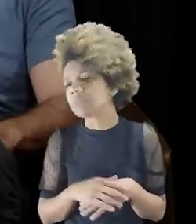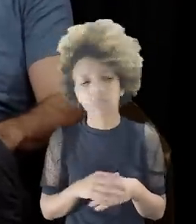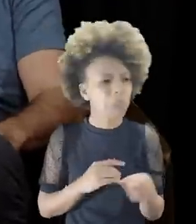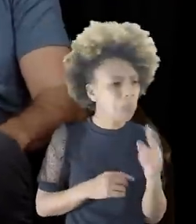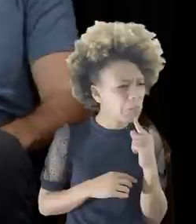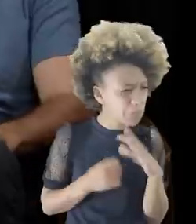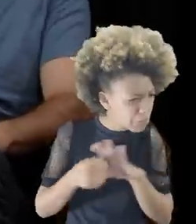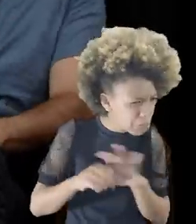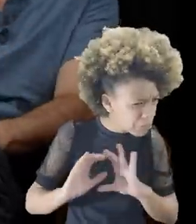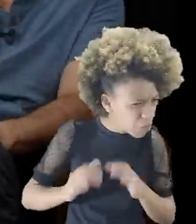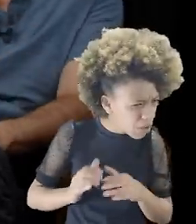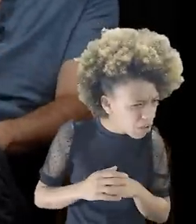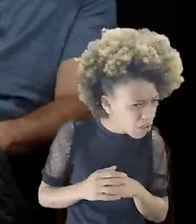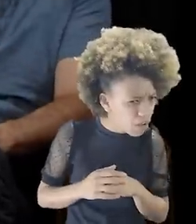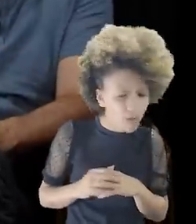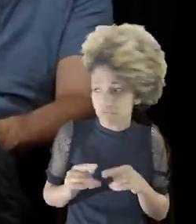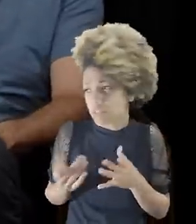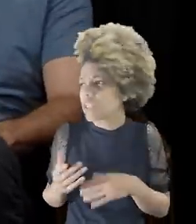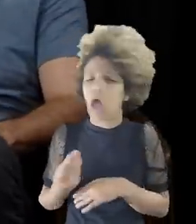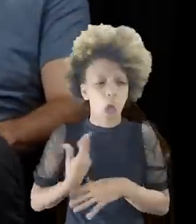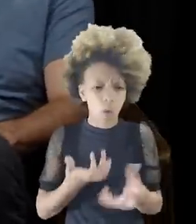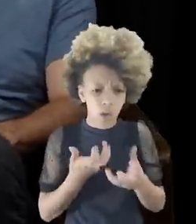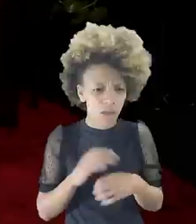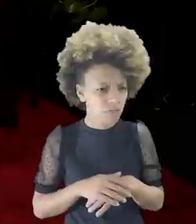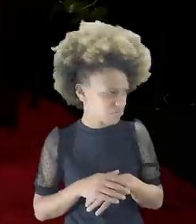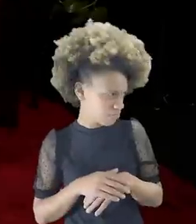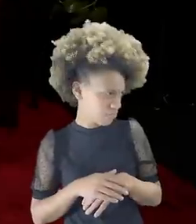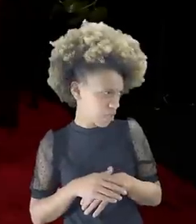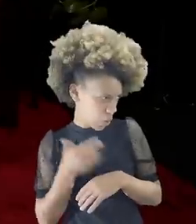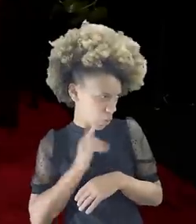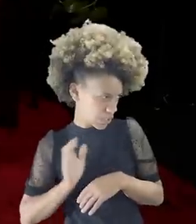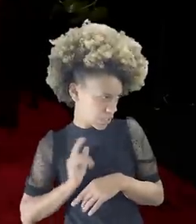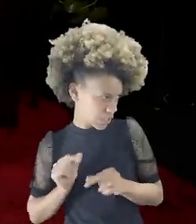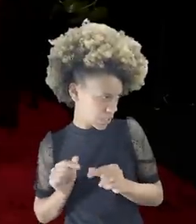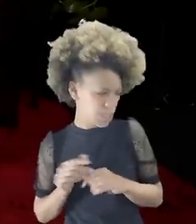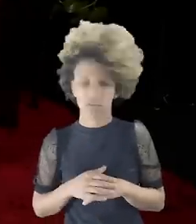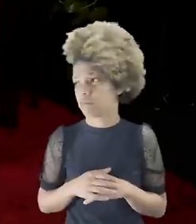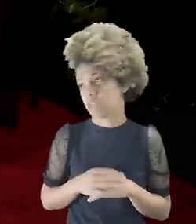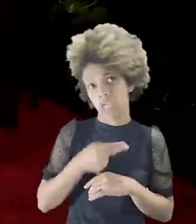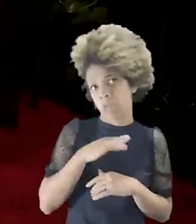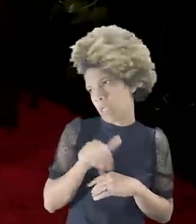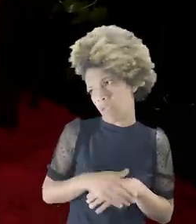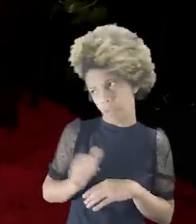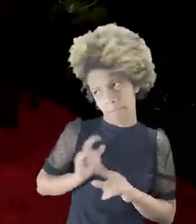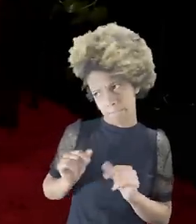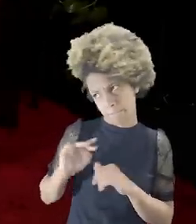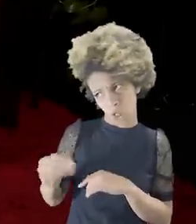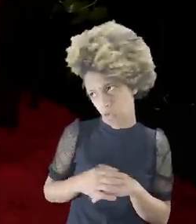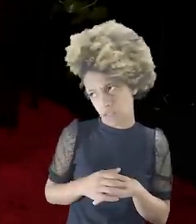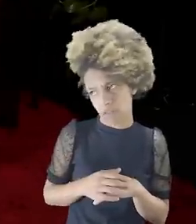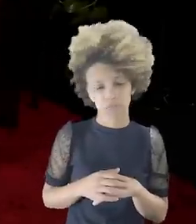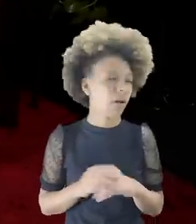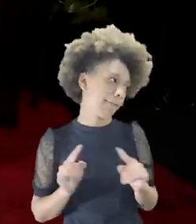ganha isso para correr atrás de bola é isso que o cara falou na minha vida dá para ser milionário você vai para NBA